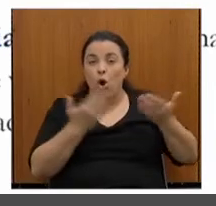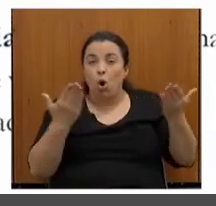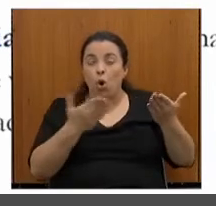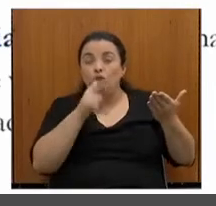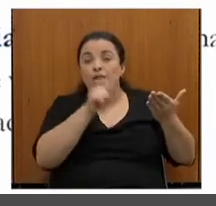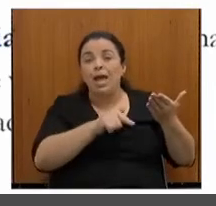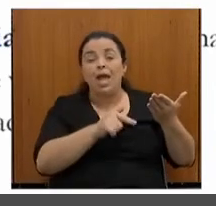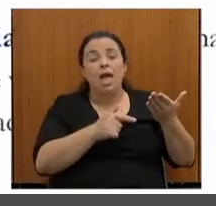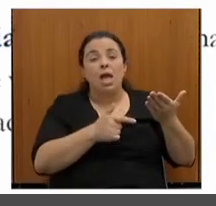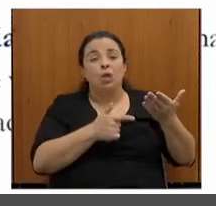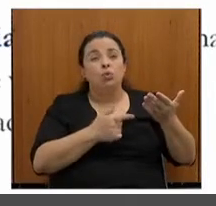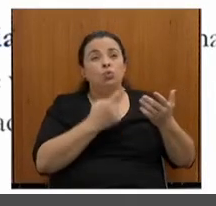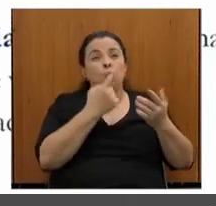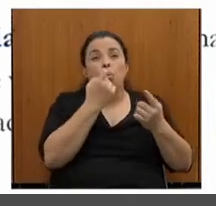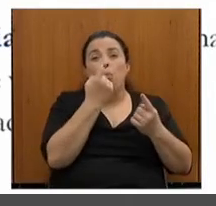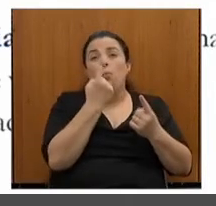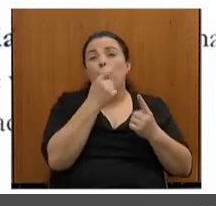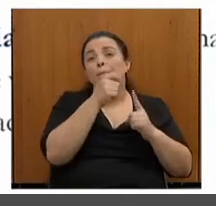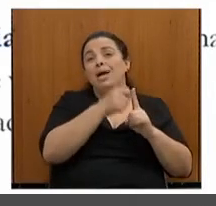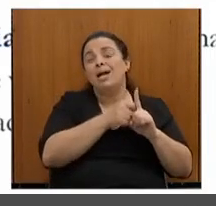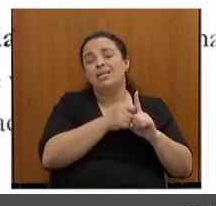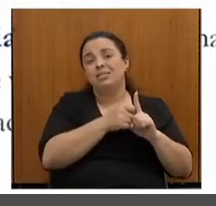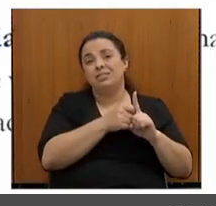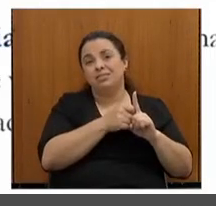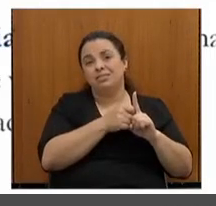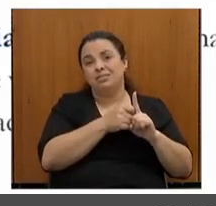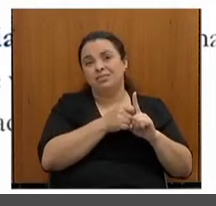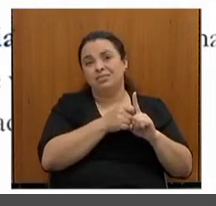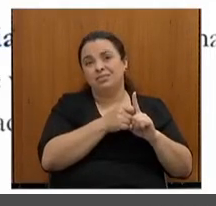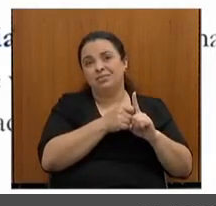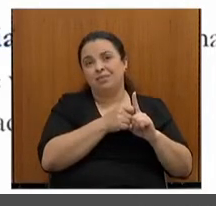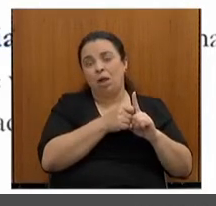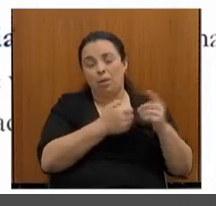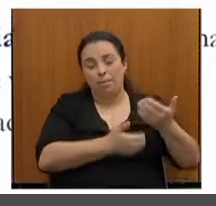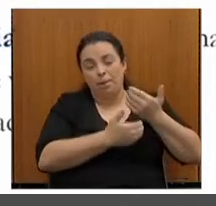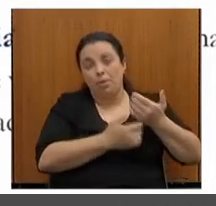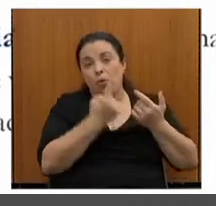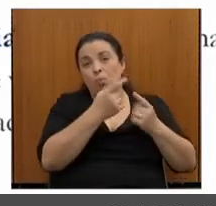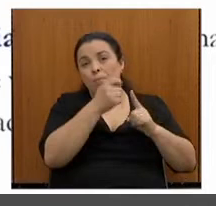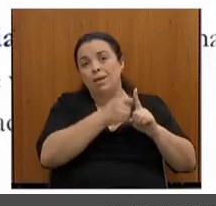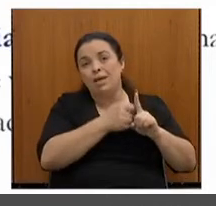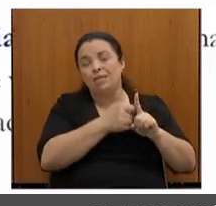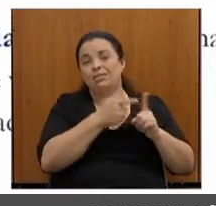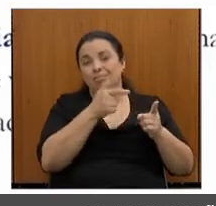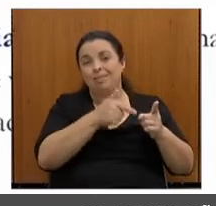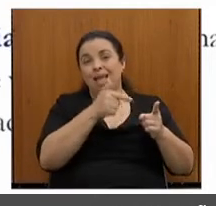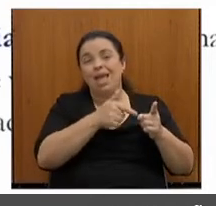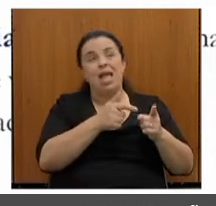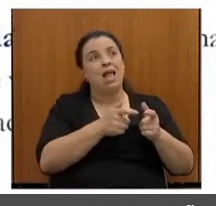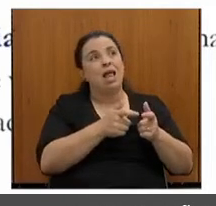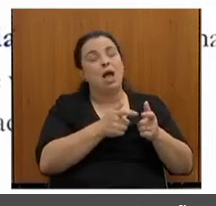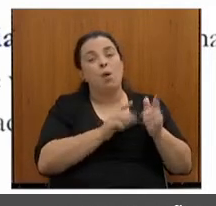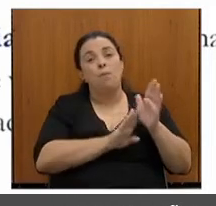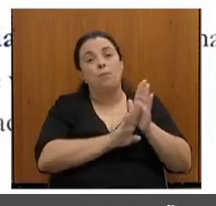mortalidade neonatal. Portanto, é lógico que melhoria na qualidade do pré-natal